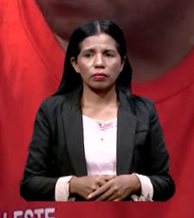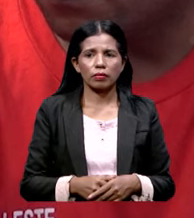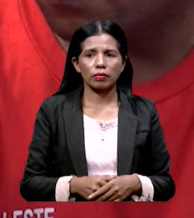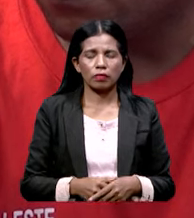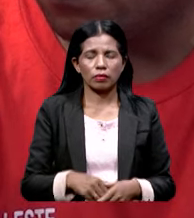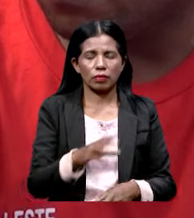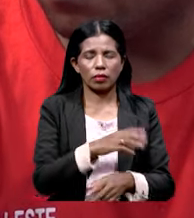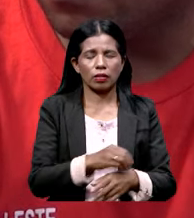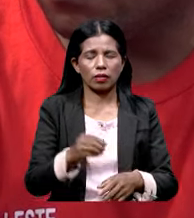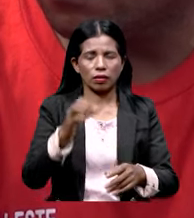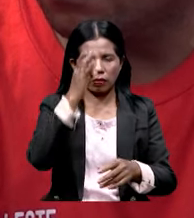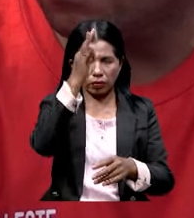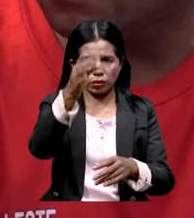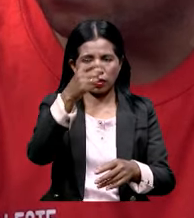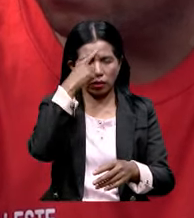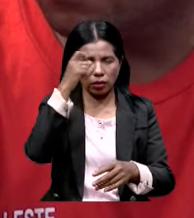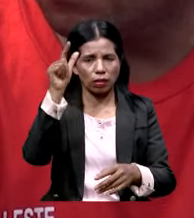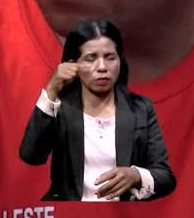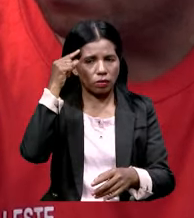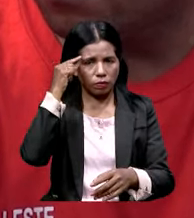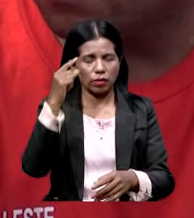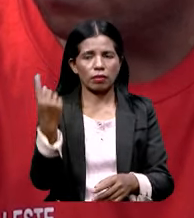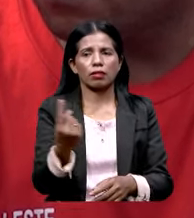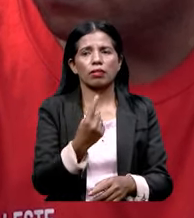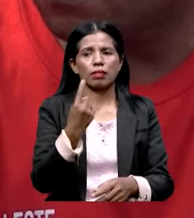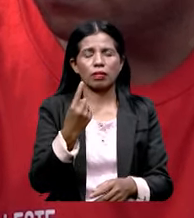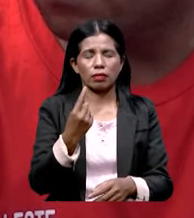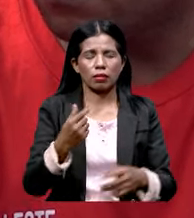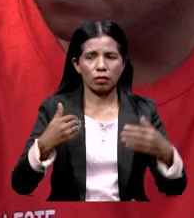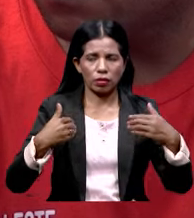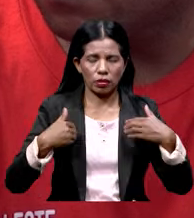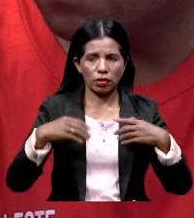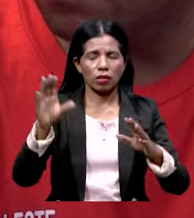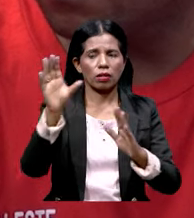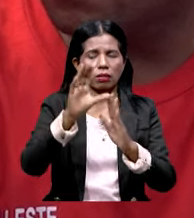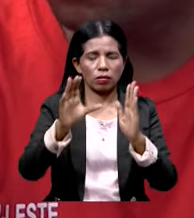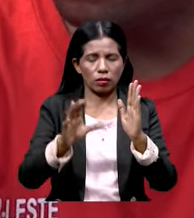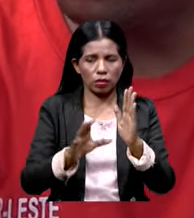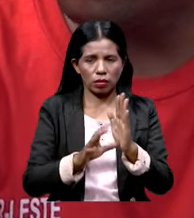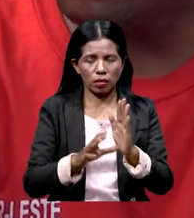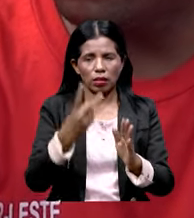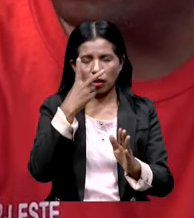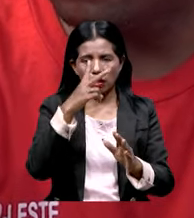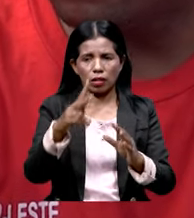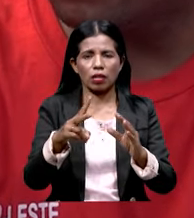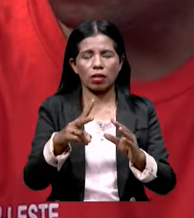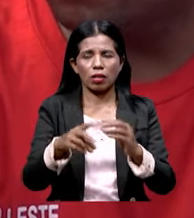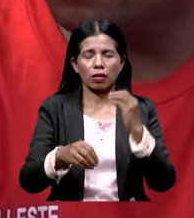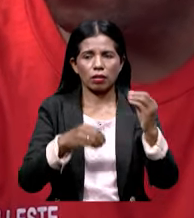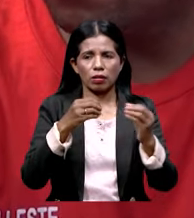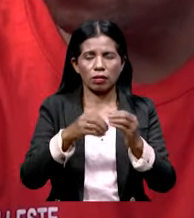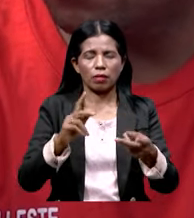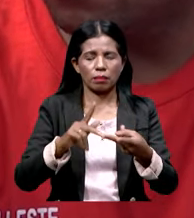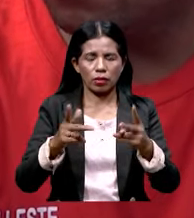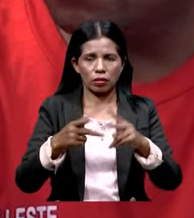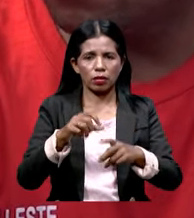tripartismo e a futuro também governo sei. Governo e a Conselho Ministro ignora papel na existência parceiro